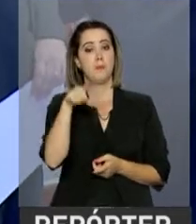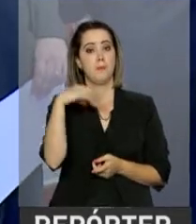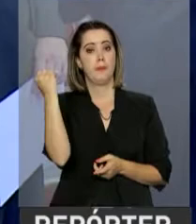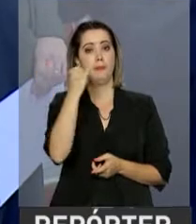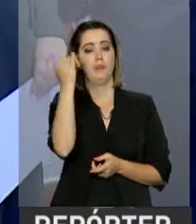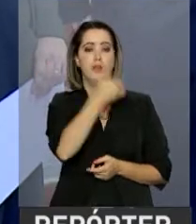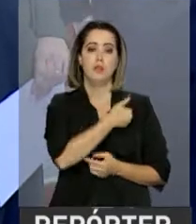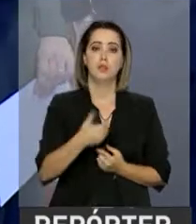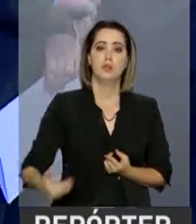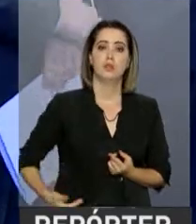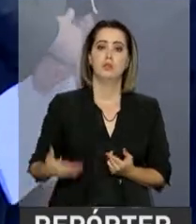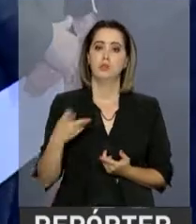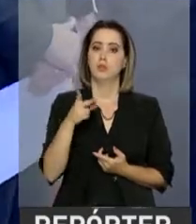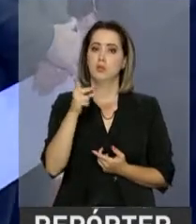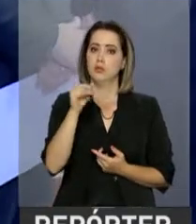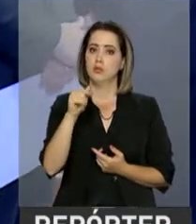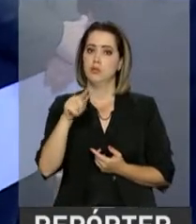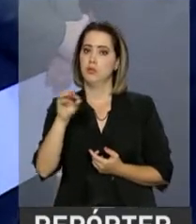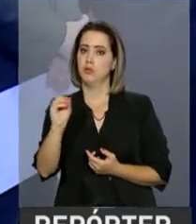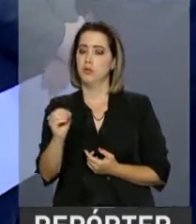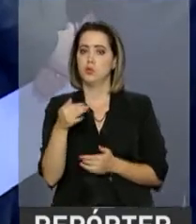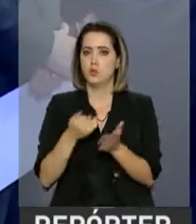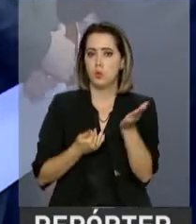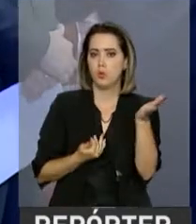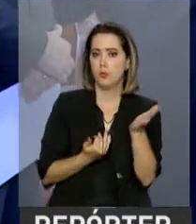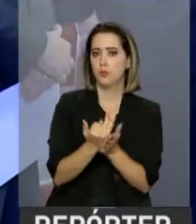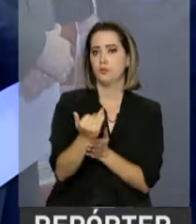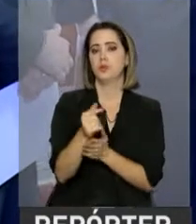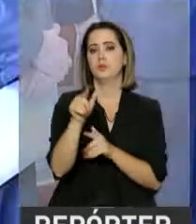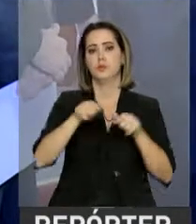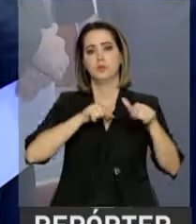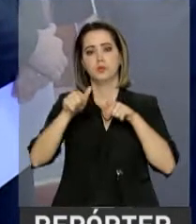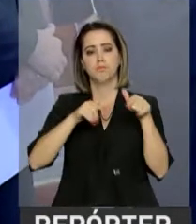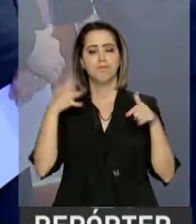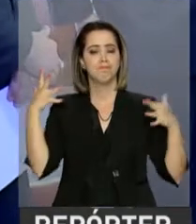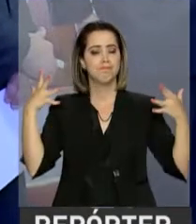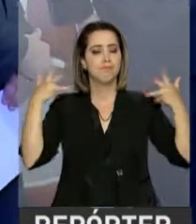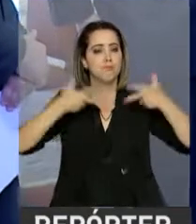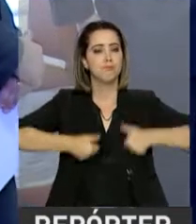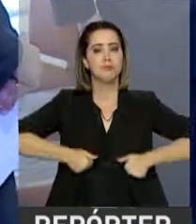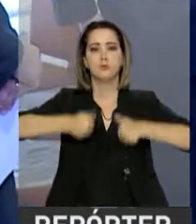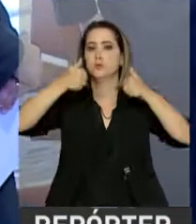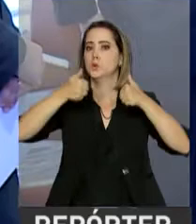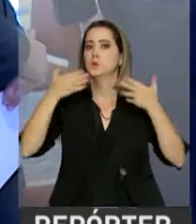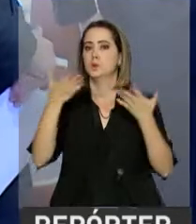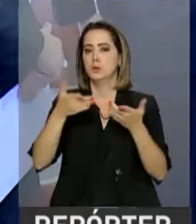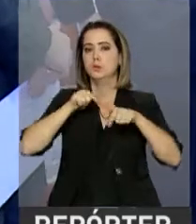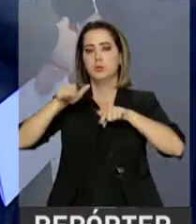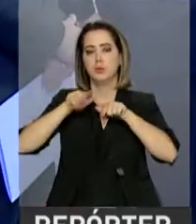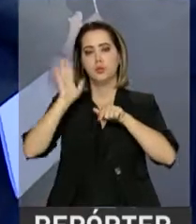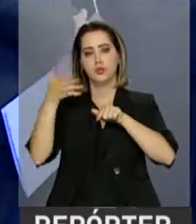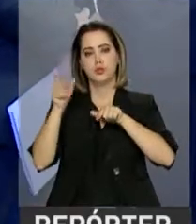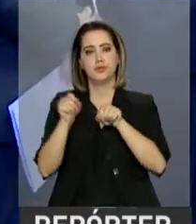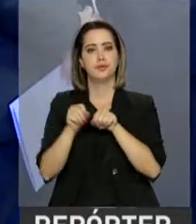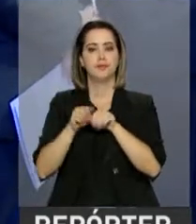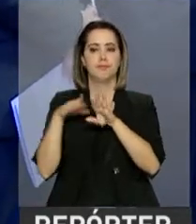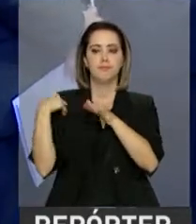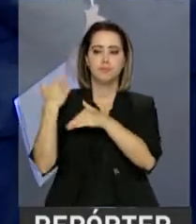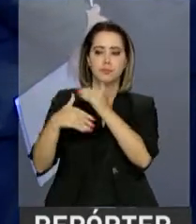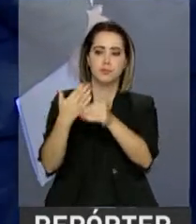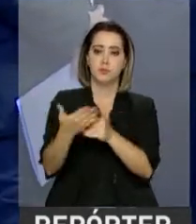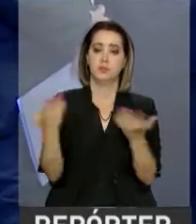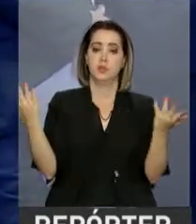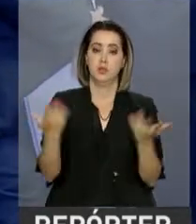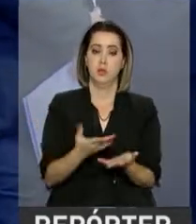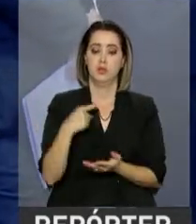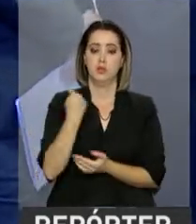para o governo, porque o Diogo dará sequência àquele trabalho excepcional, extraordinário, que ele vem fazendo ao longo do tempo. Só que